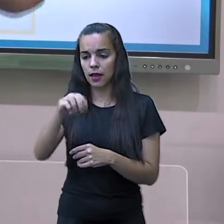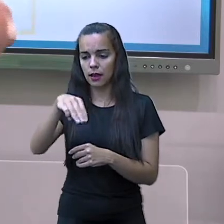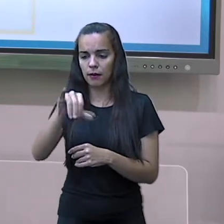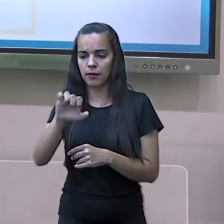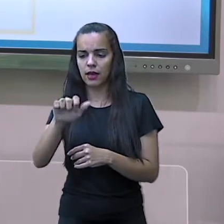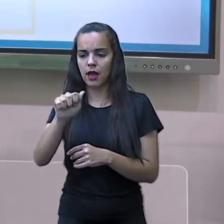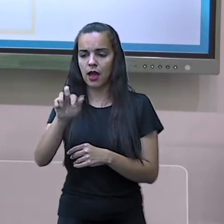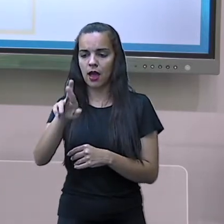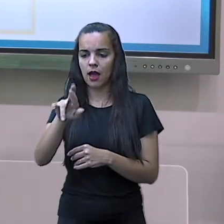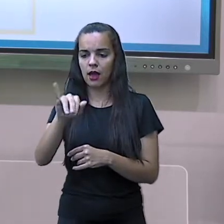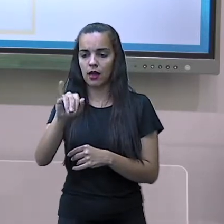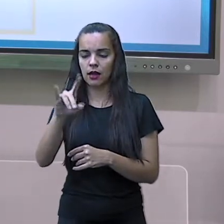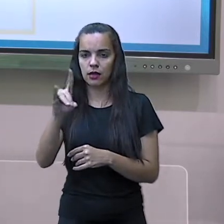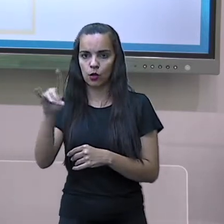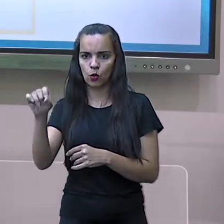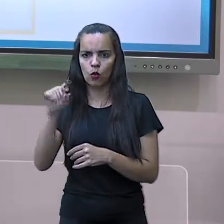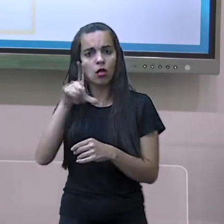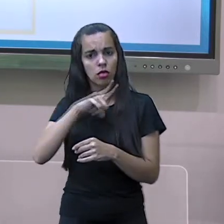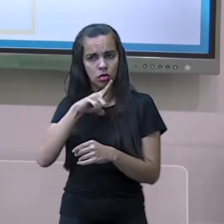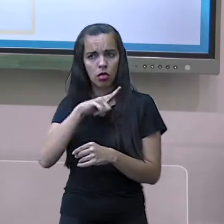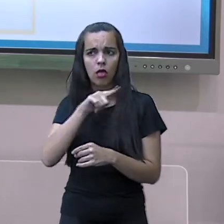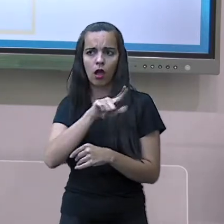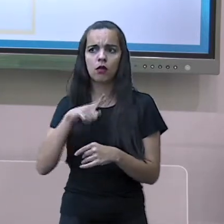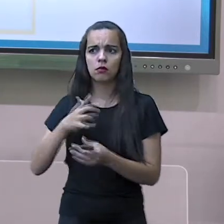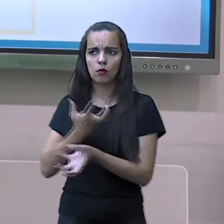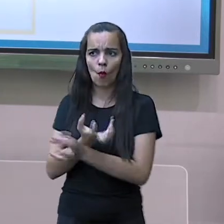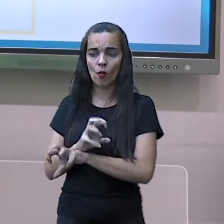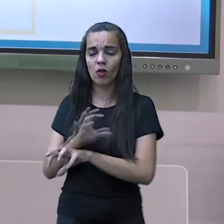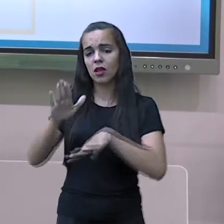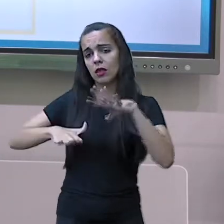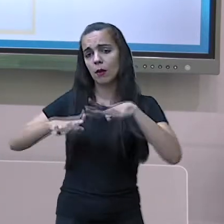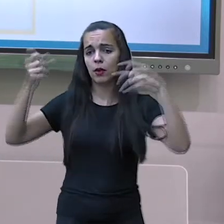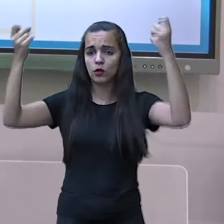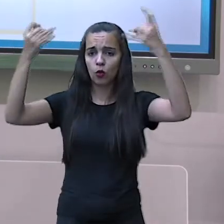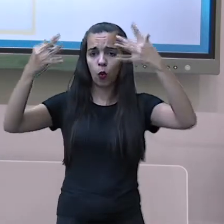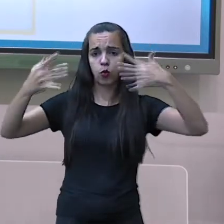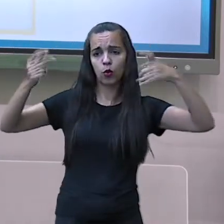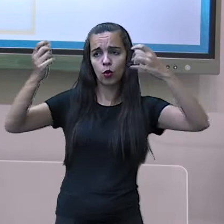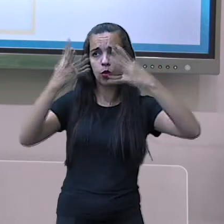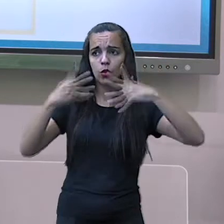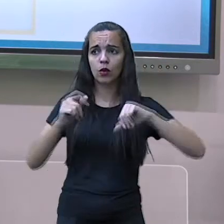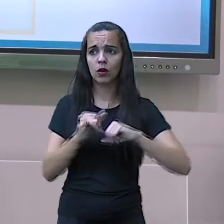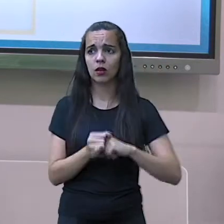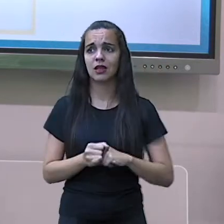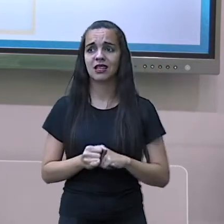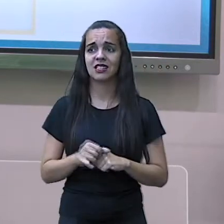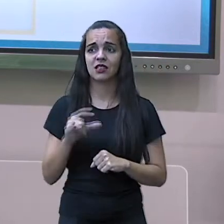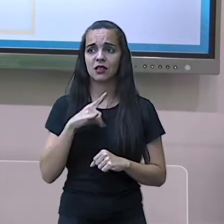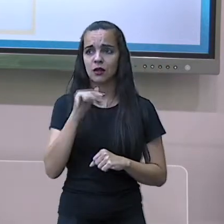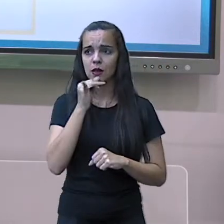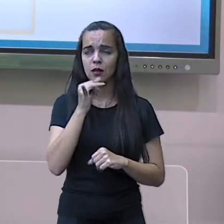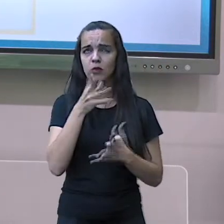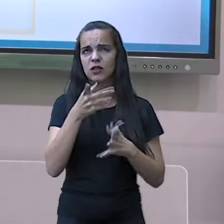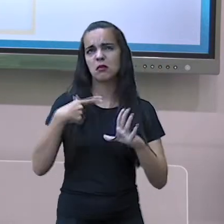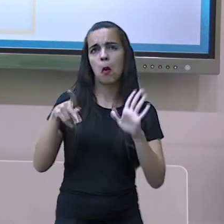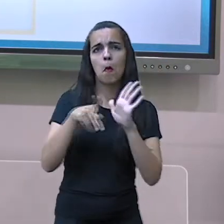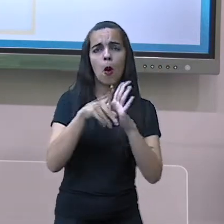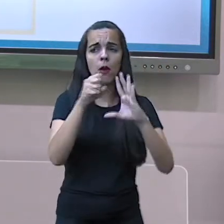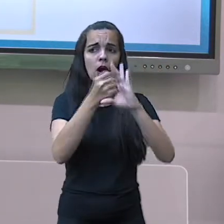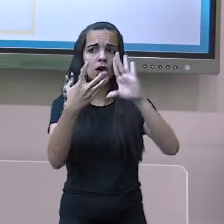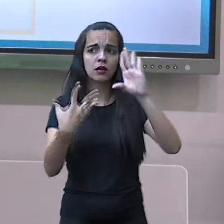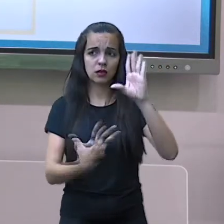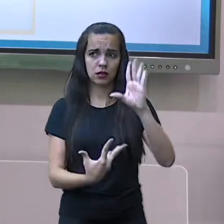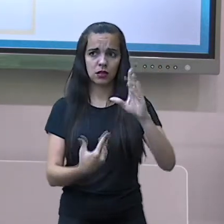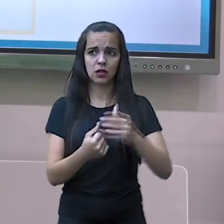na correnteza das águas dos rios. Por que o clima está interferindo? Porque uma das características